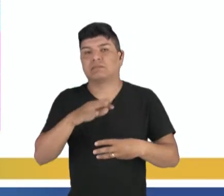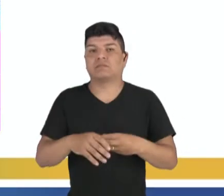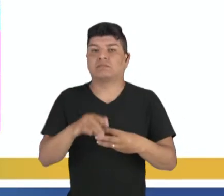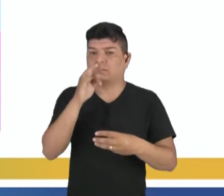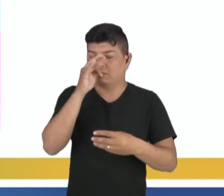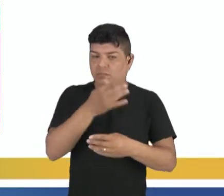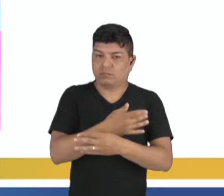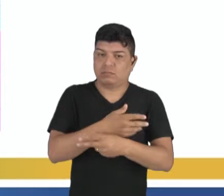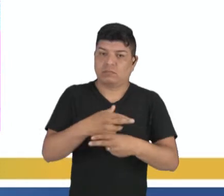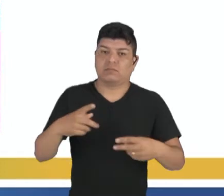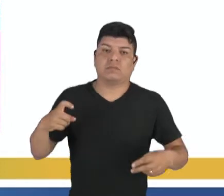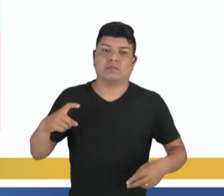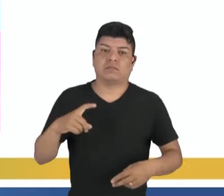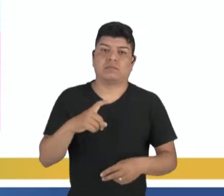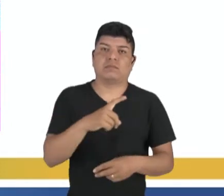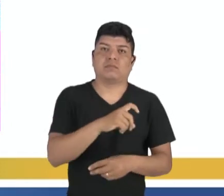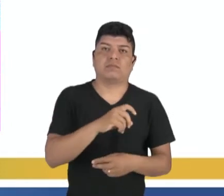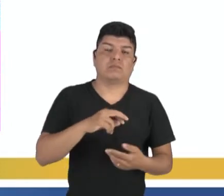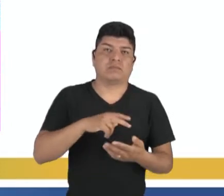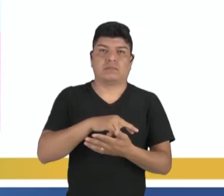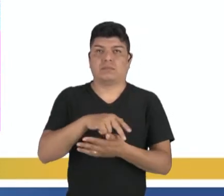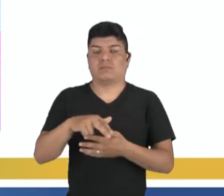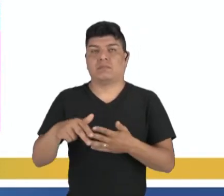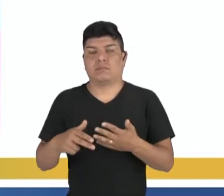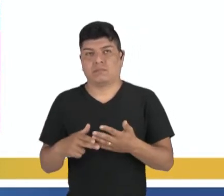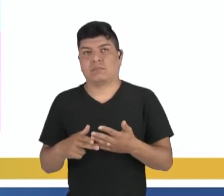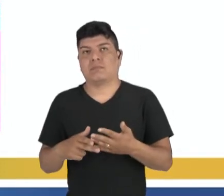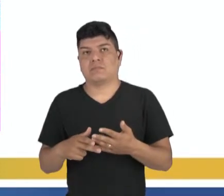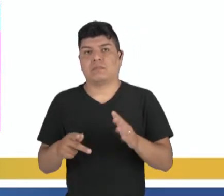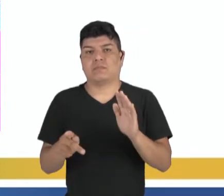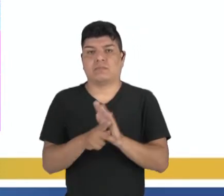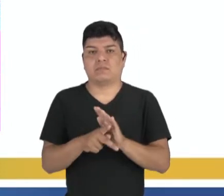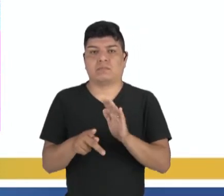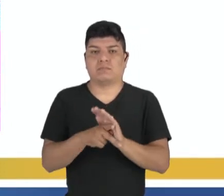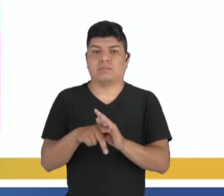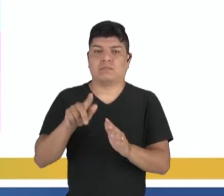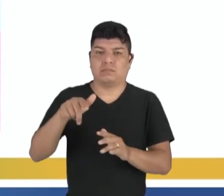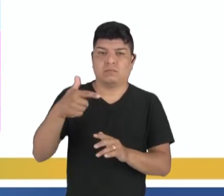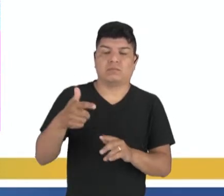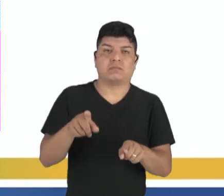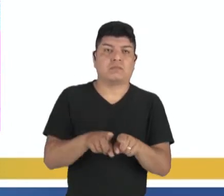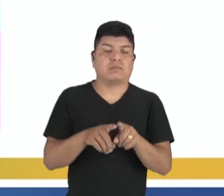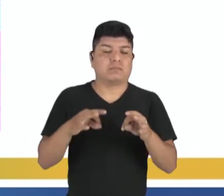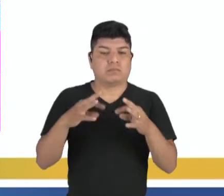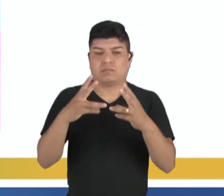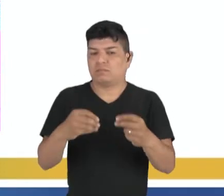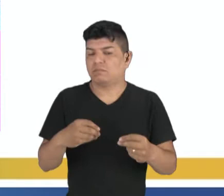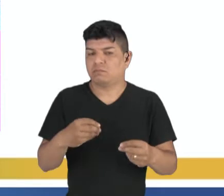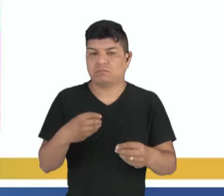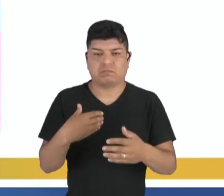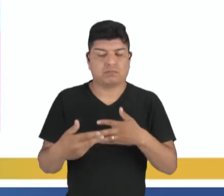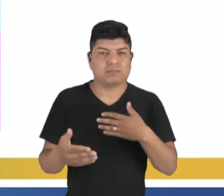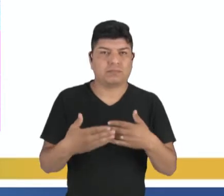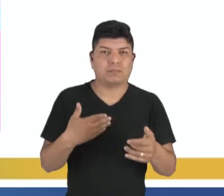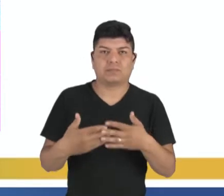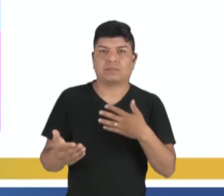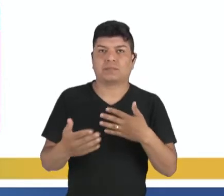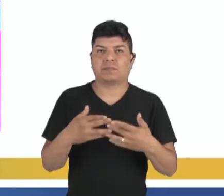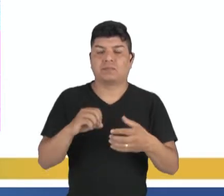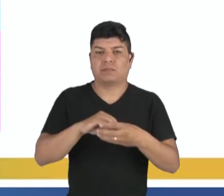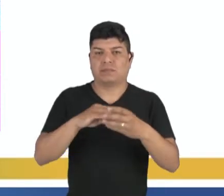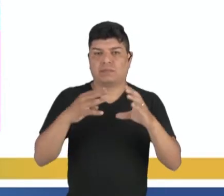vegetal, numa bactéria, num fungo ou até mesmo num protozoário, porque todos, independentemente das